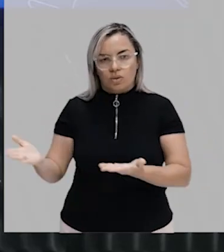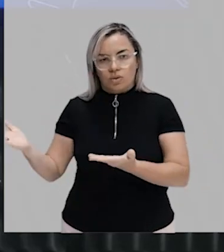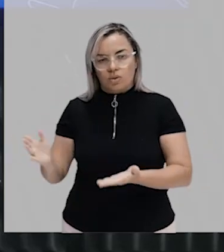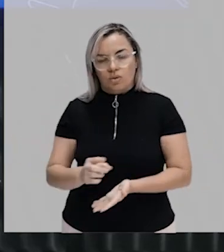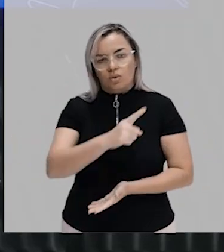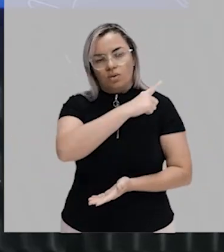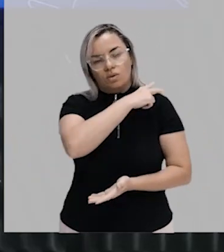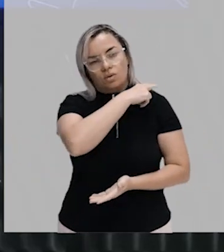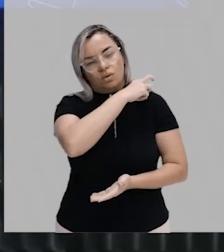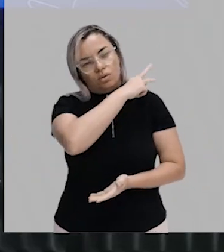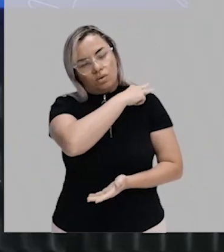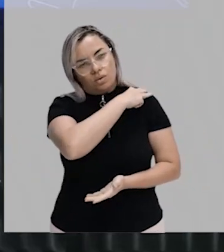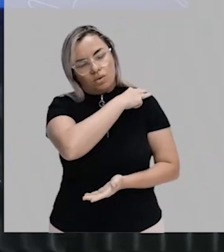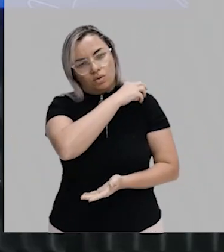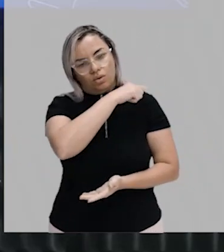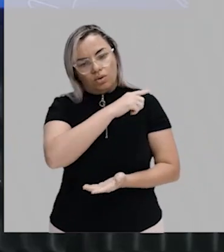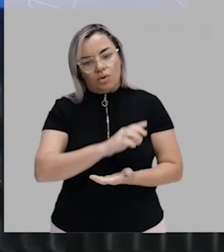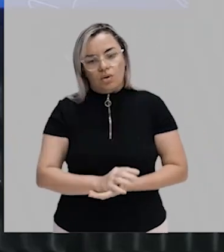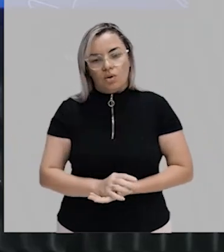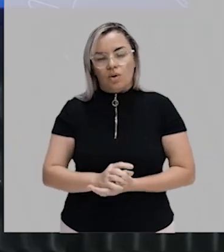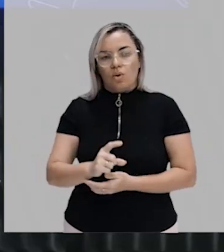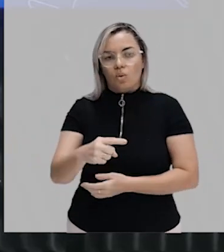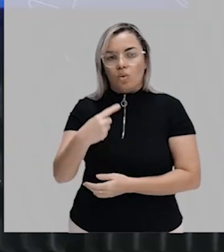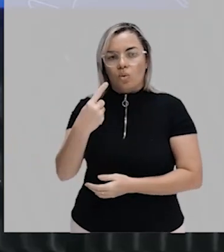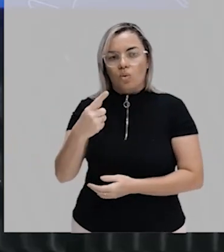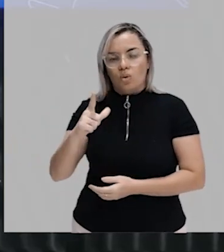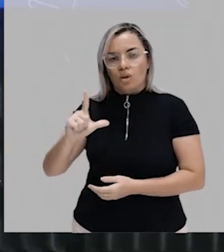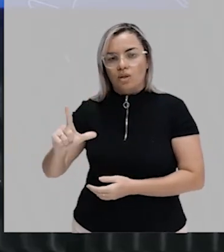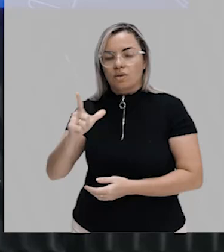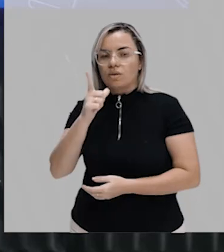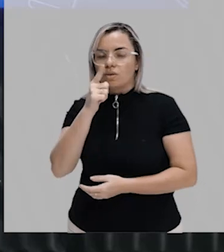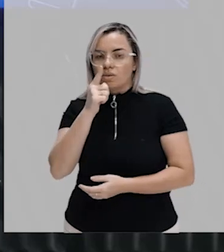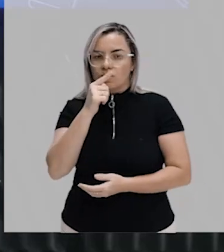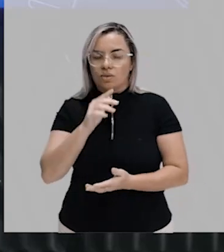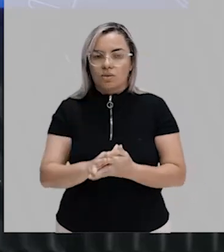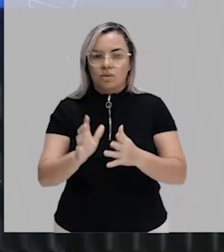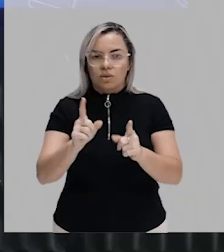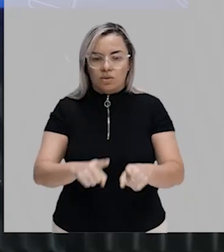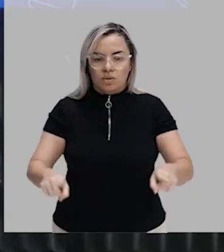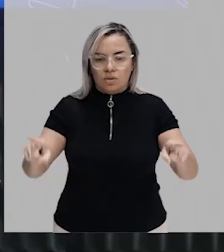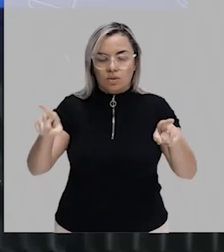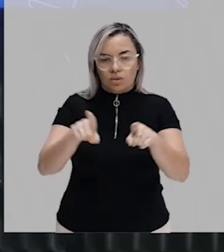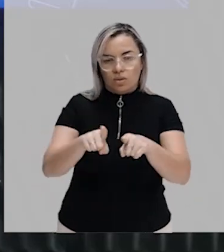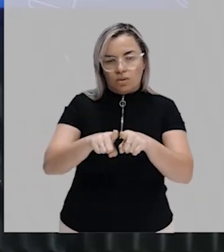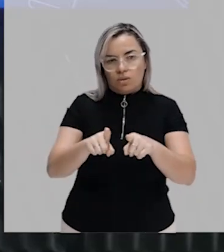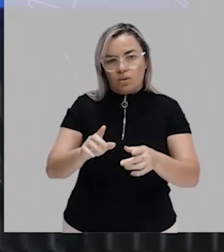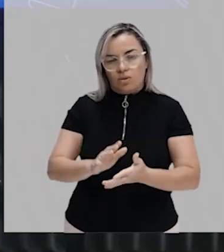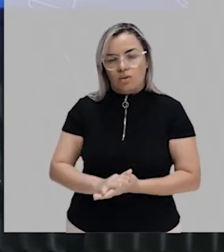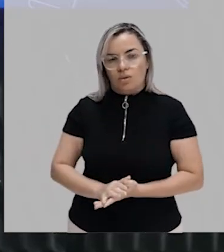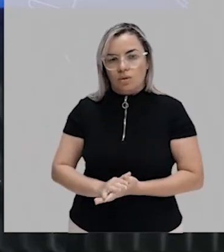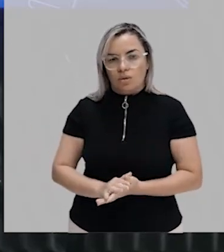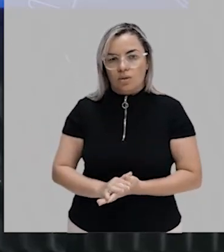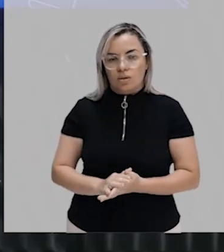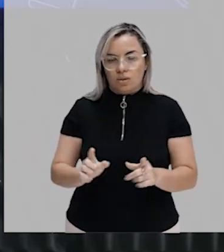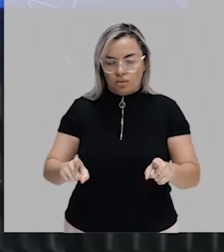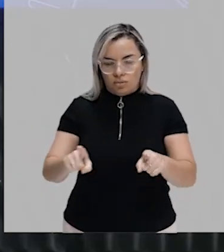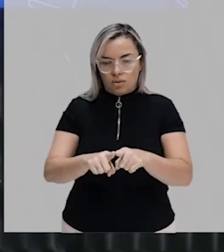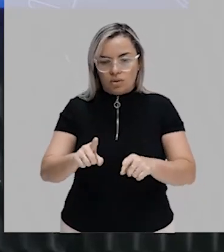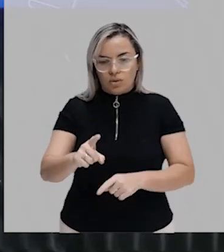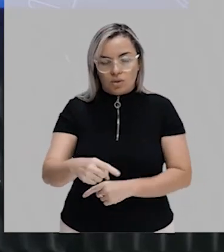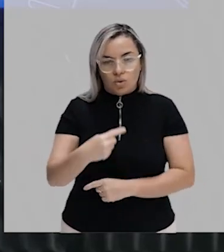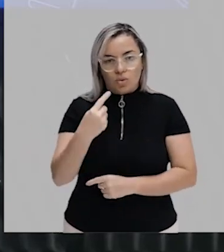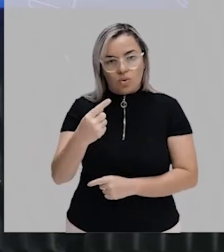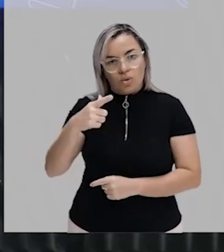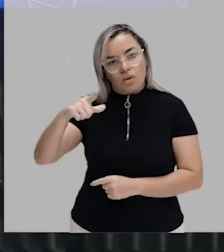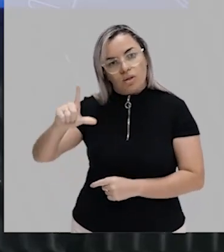médio, quando a gente fala de 1 litro de água, nós vamos considerar também como se fosse 1 litro de solução, tá